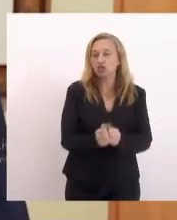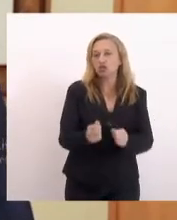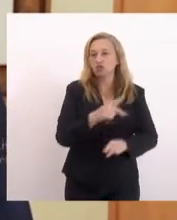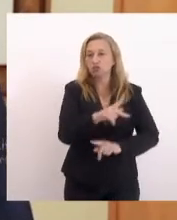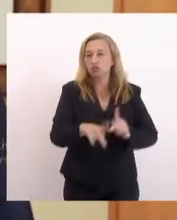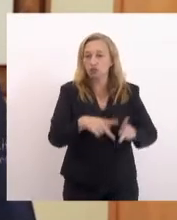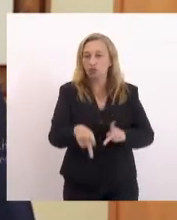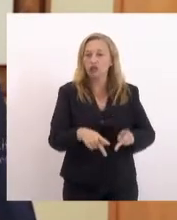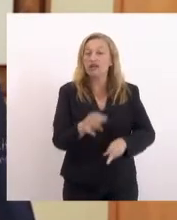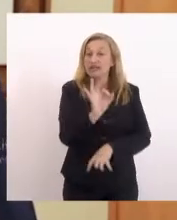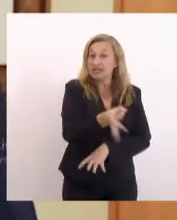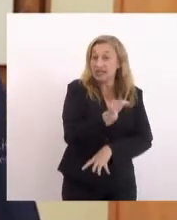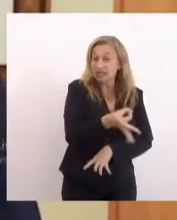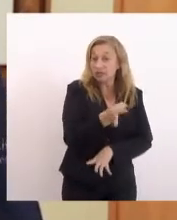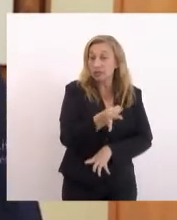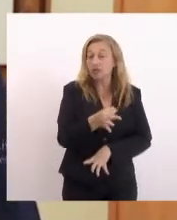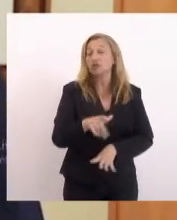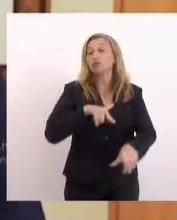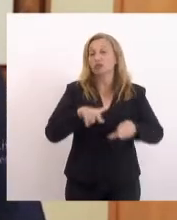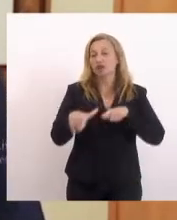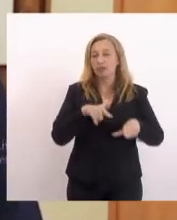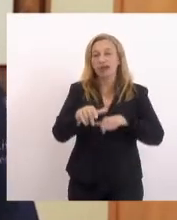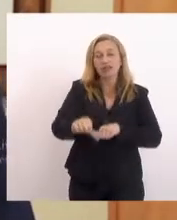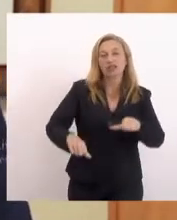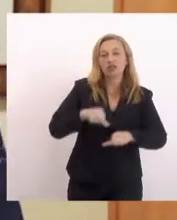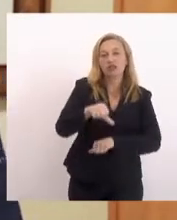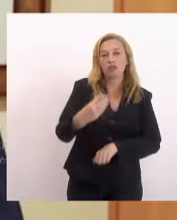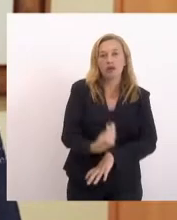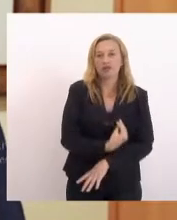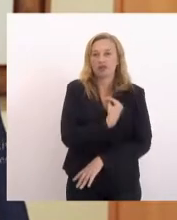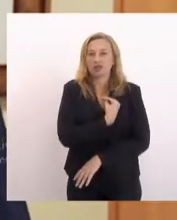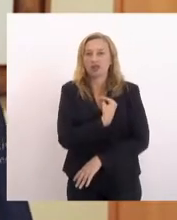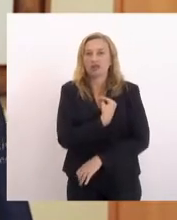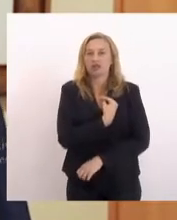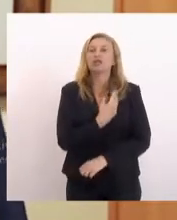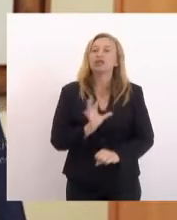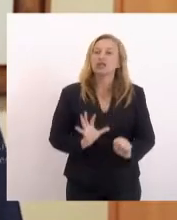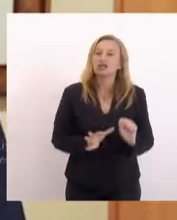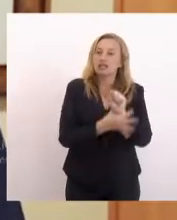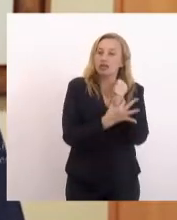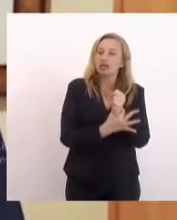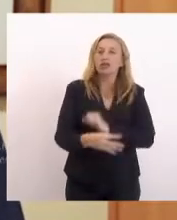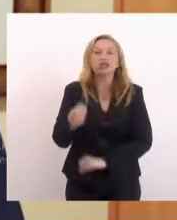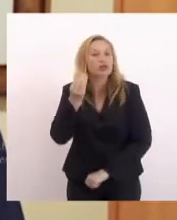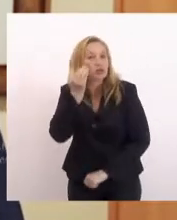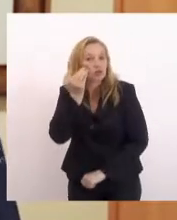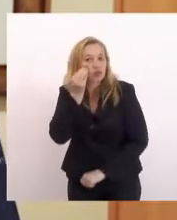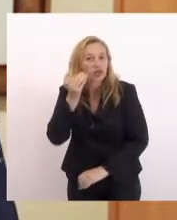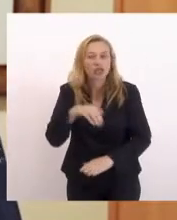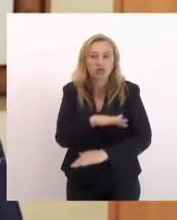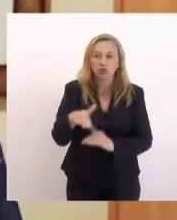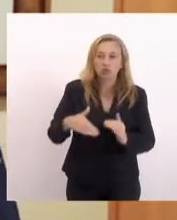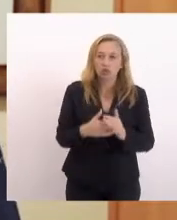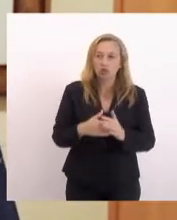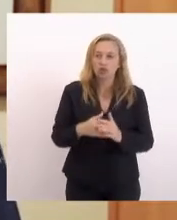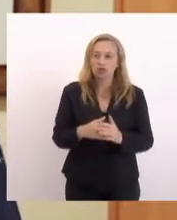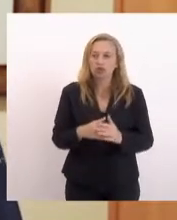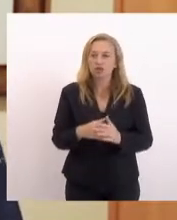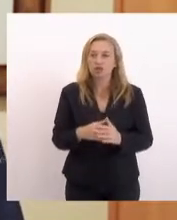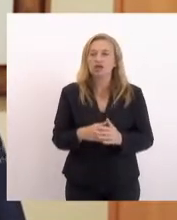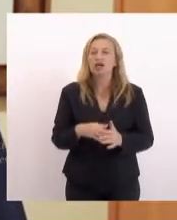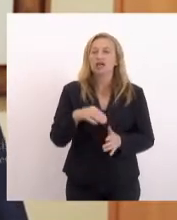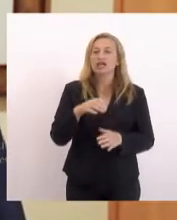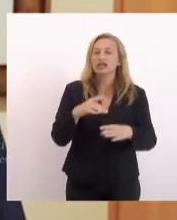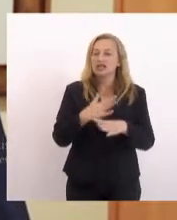É justamente com essa missão de transformar vidas e assegurar oportunidade a todos os fluminenses que lançamos o Cidade